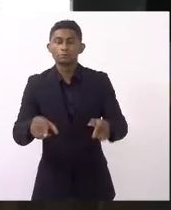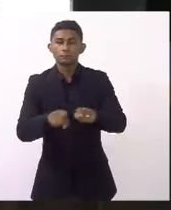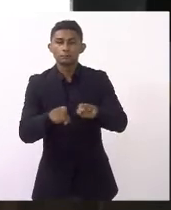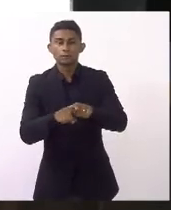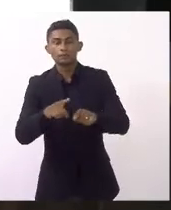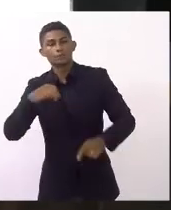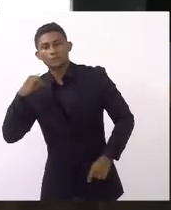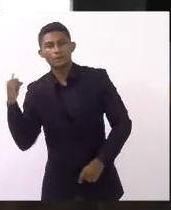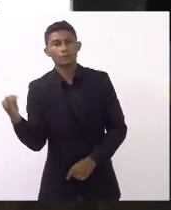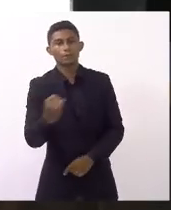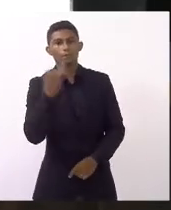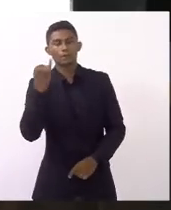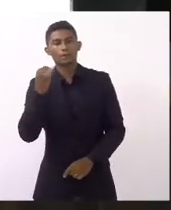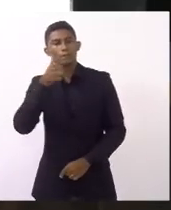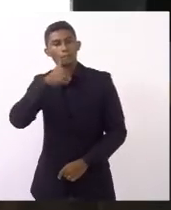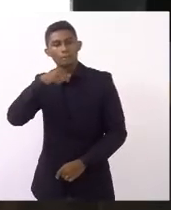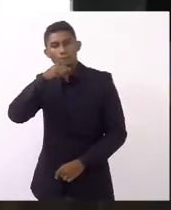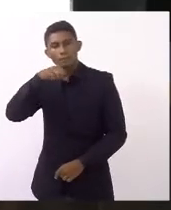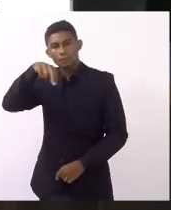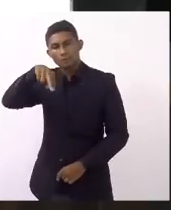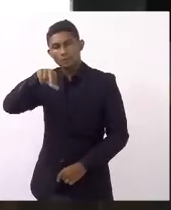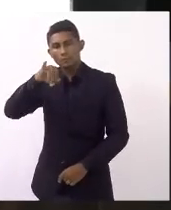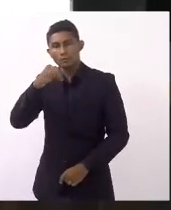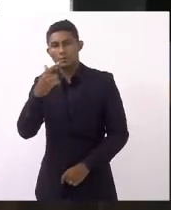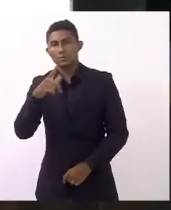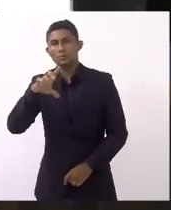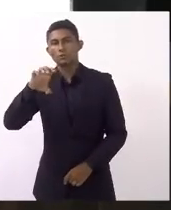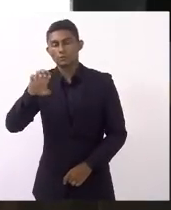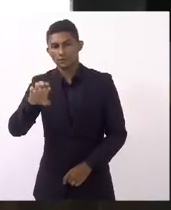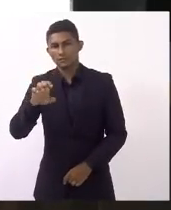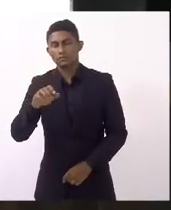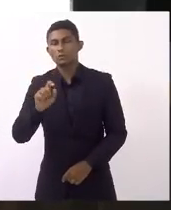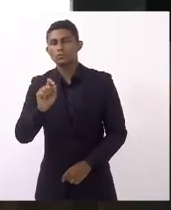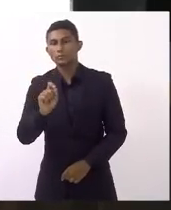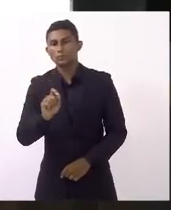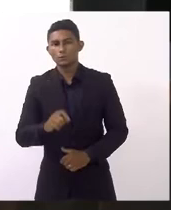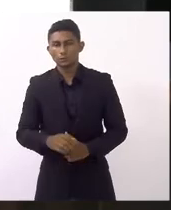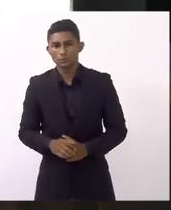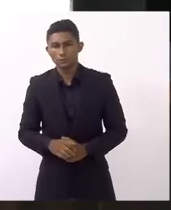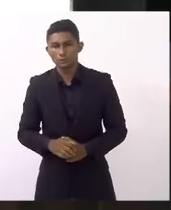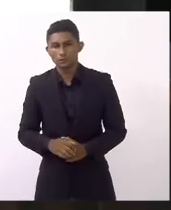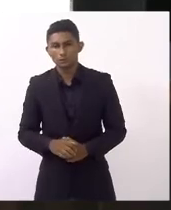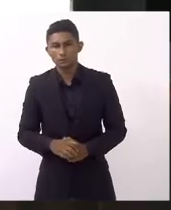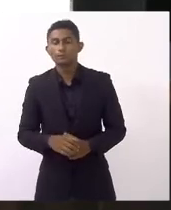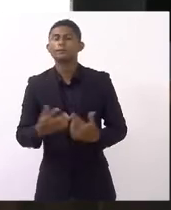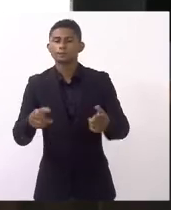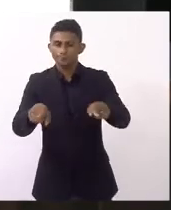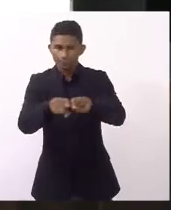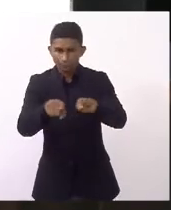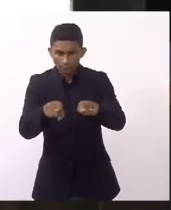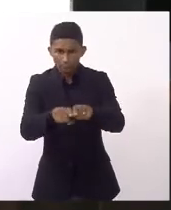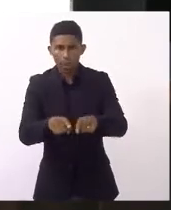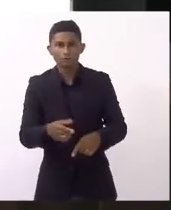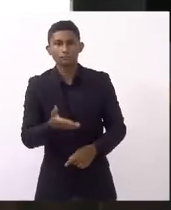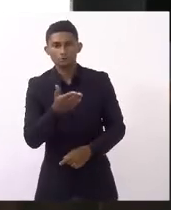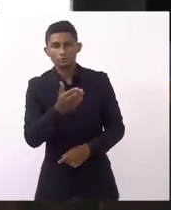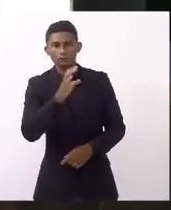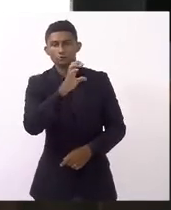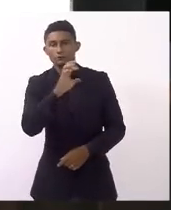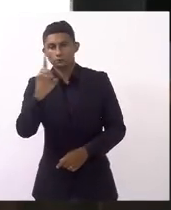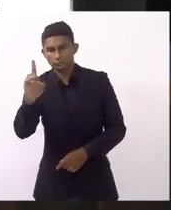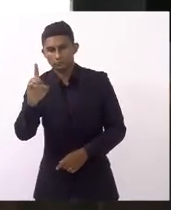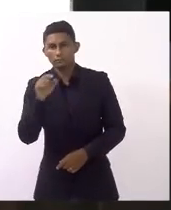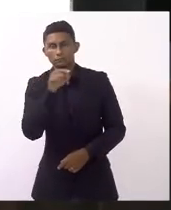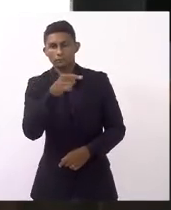importante mãe Nilce Nascimento é também a coordenadora da